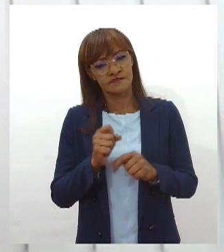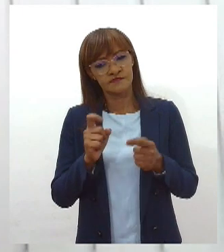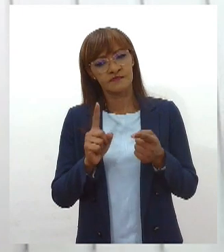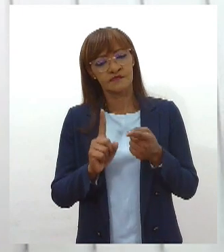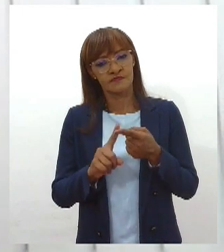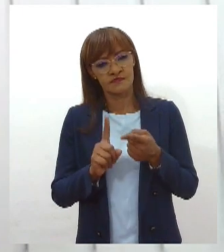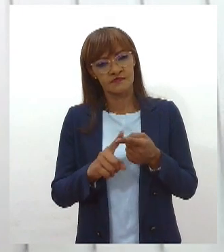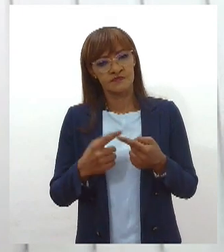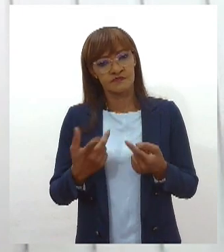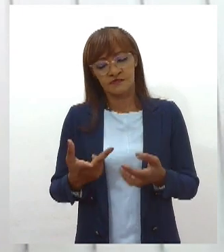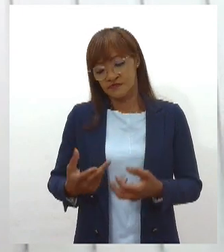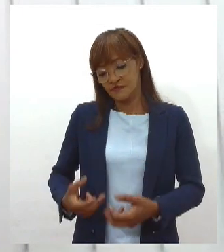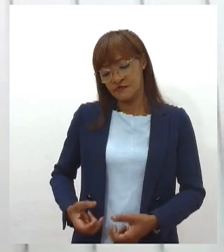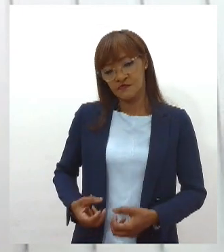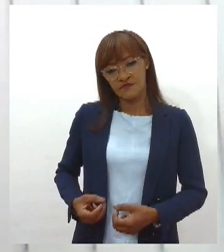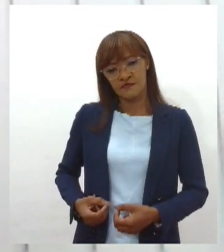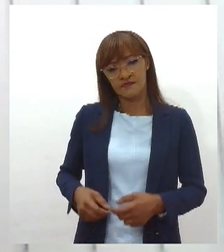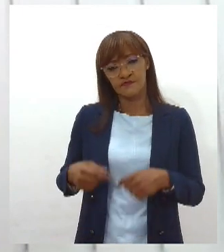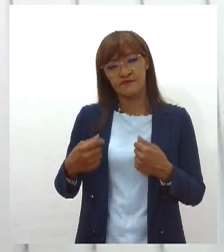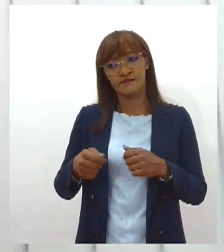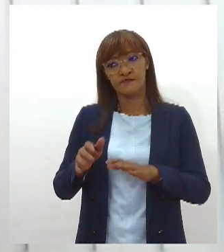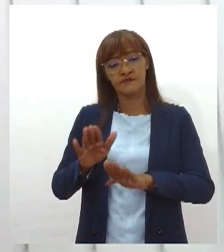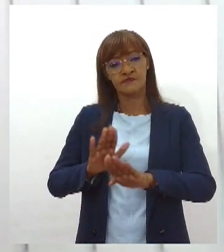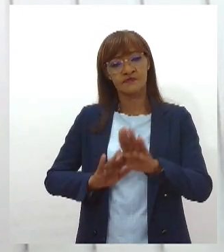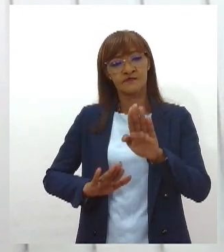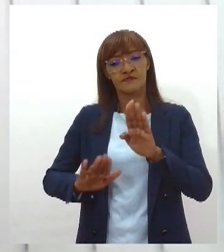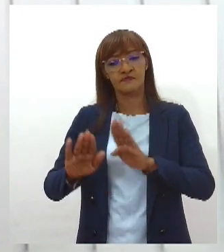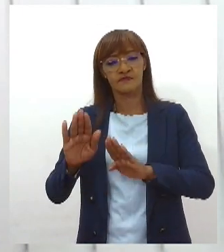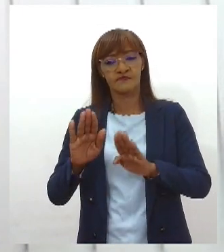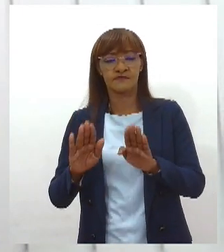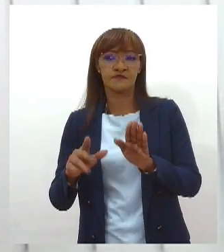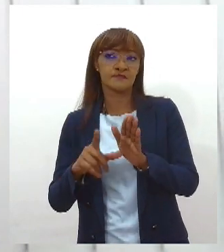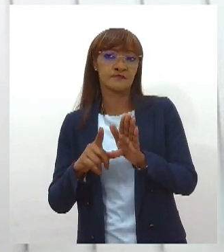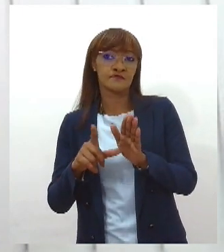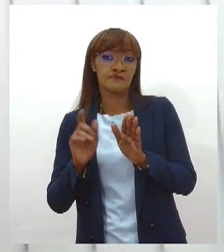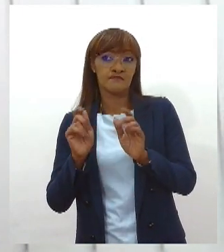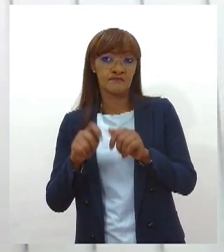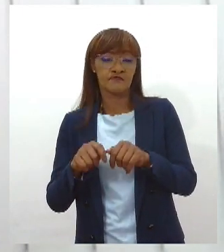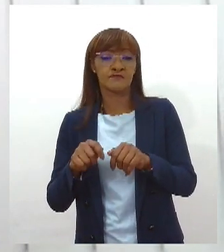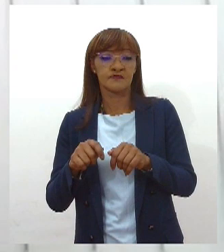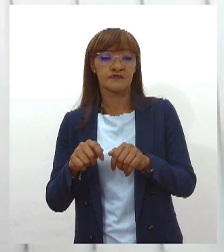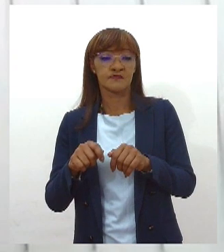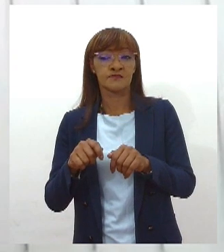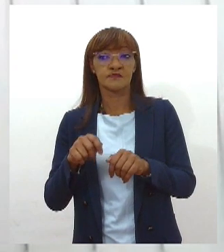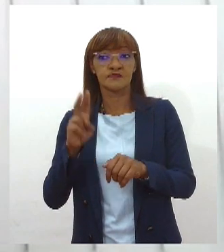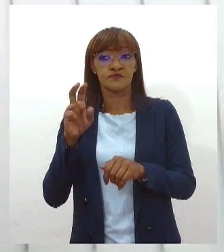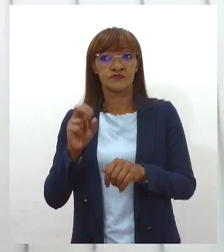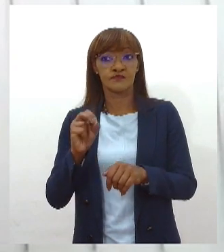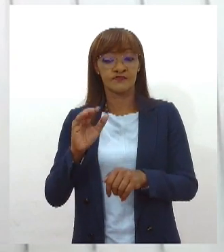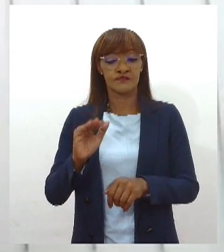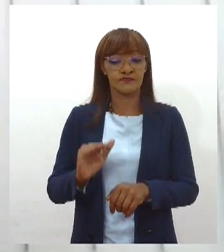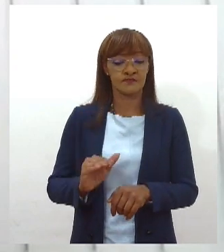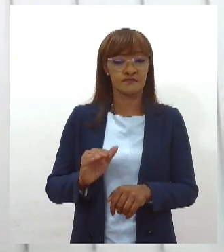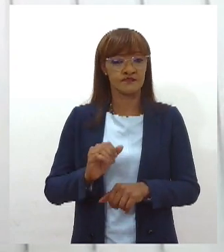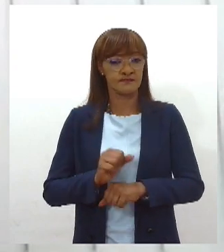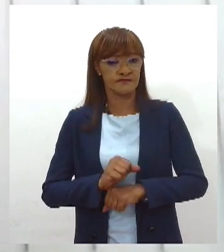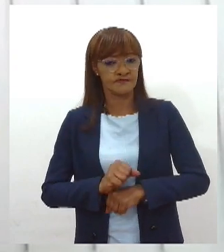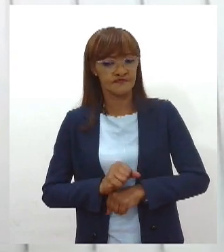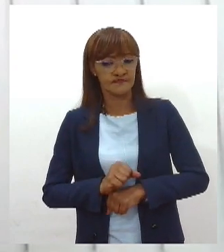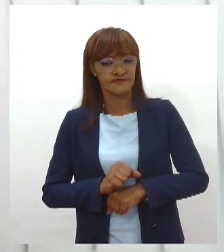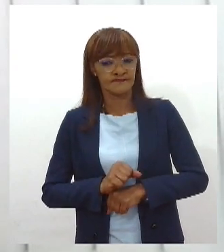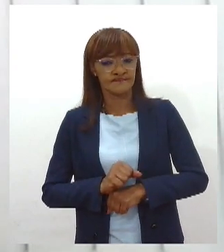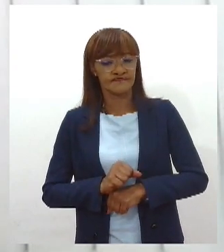intestino já precisam ficar atentos mesmo antes dos 50 anos. Hoje, o que se preconiza são exames